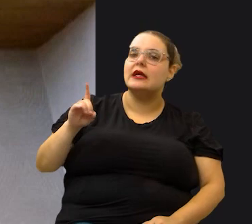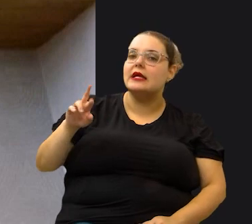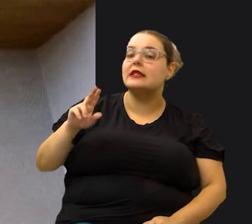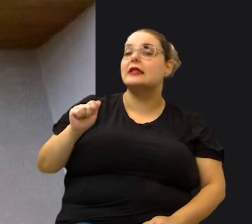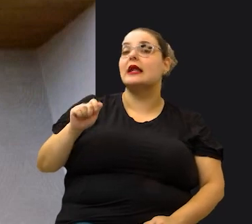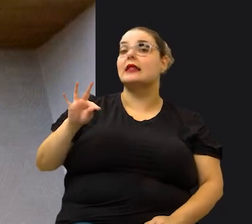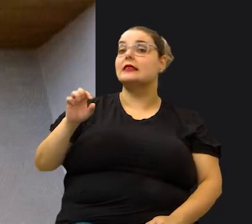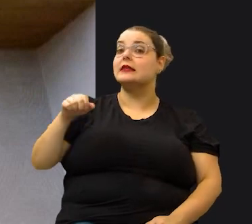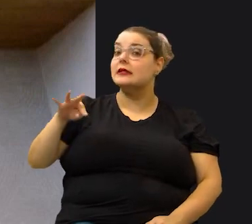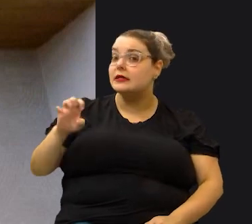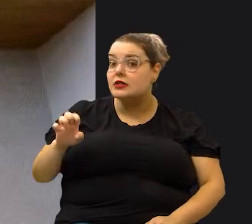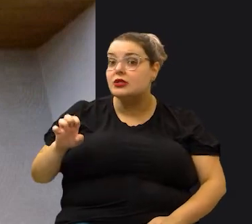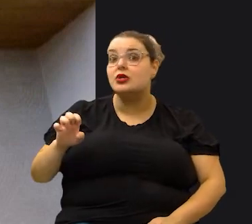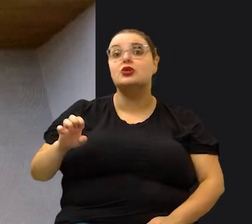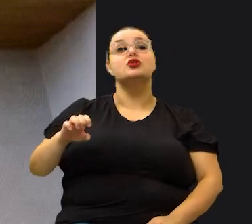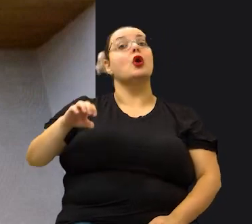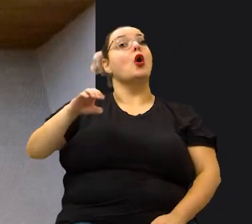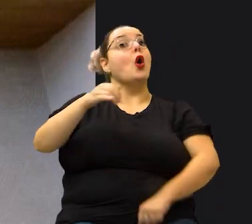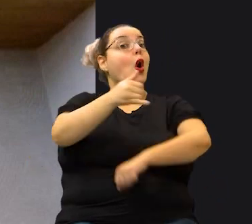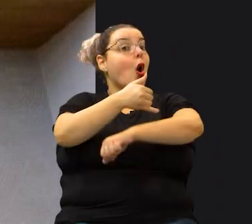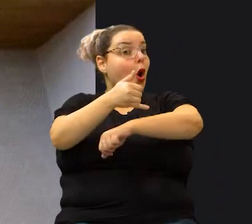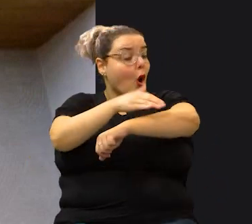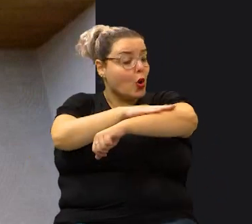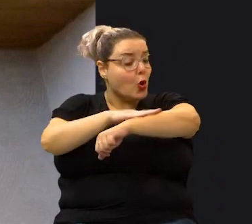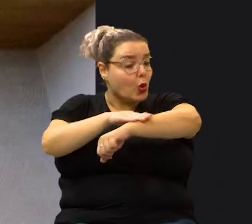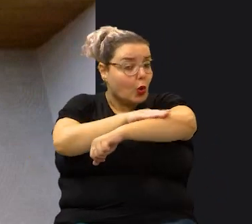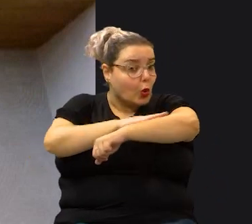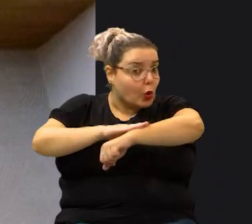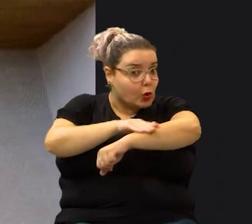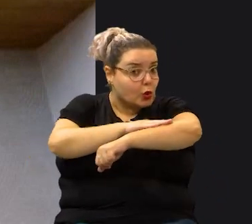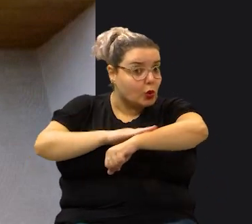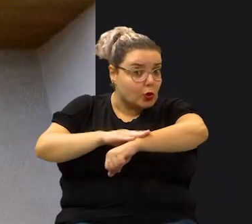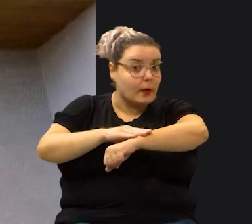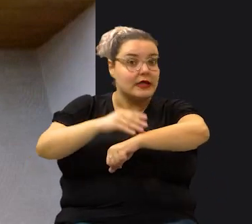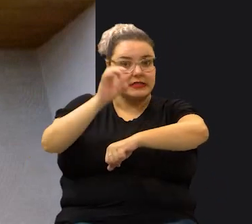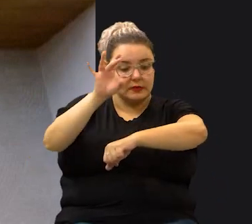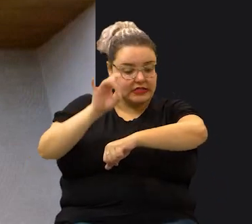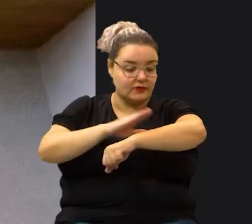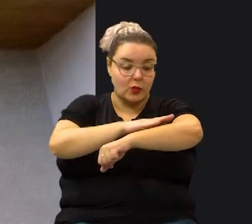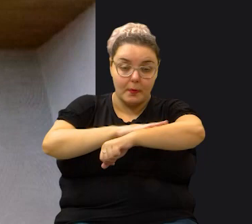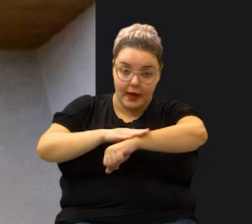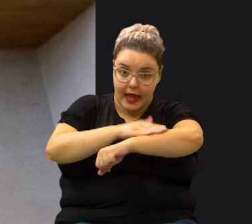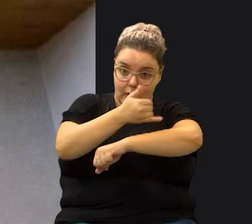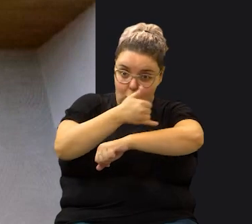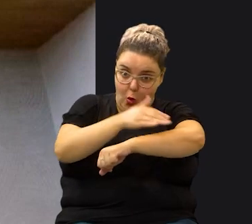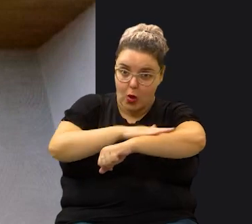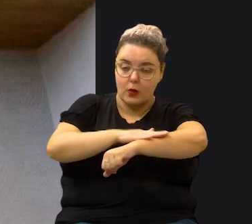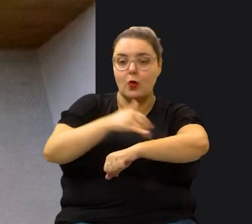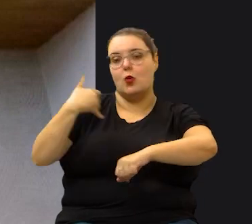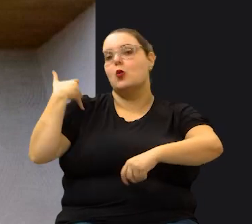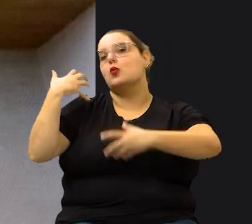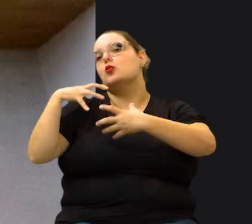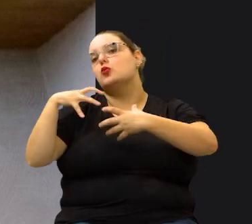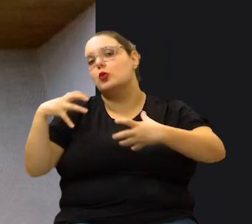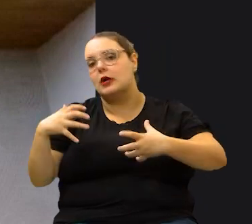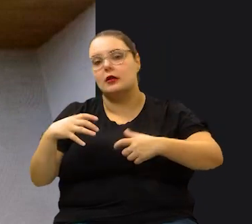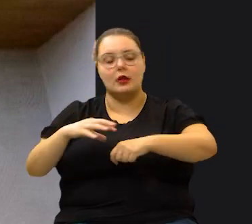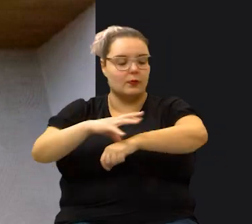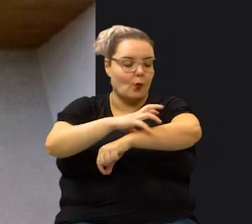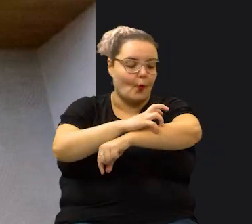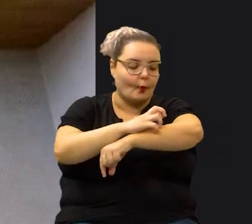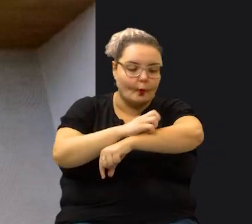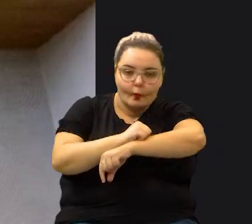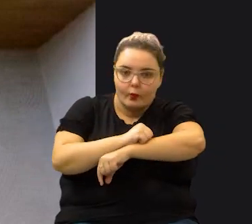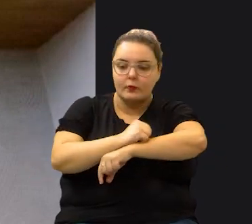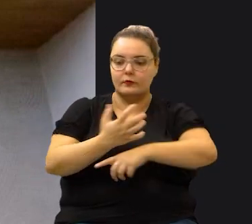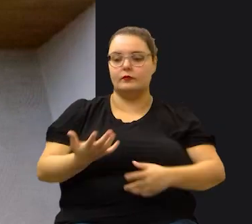os óleos corporais, que eles ajudam a reequilibrar a pele das pessoas, assim. Então, muitas vezes, aqueles idosos, aquelas pessoas que têm a pele